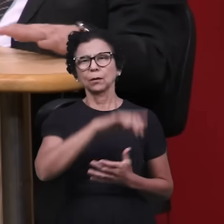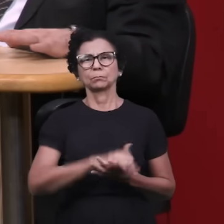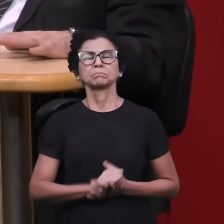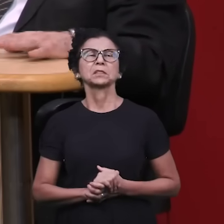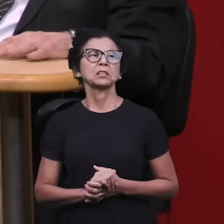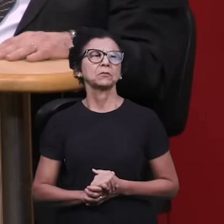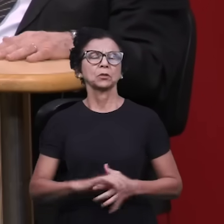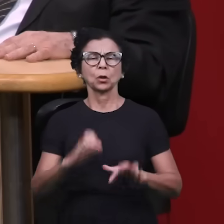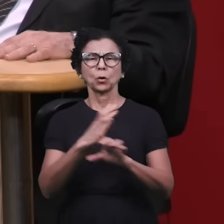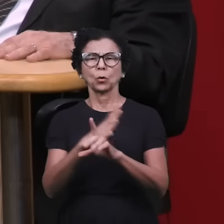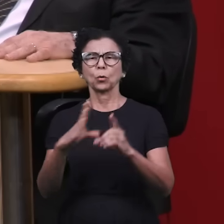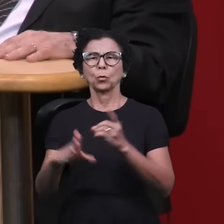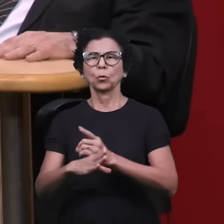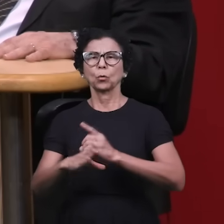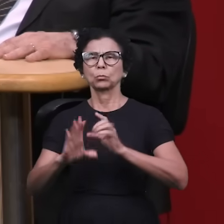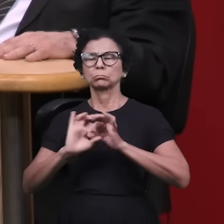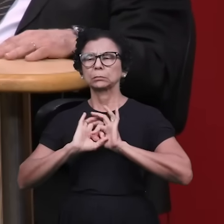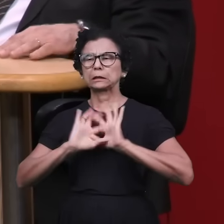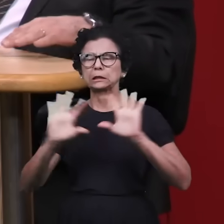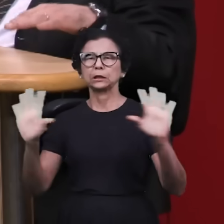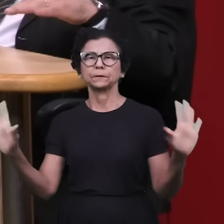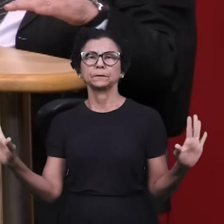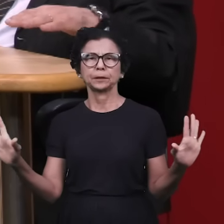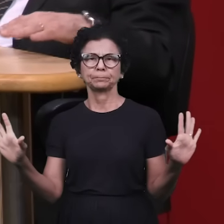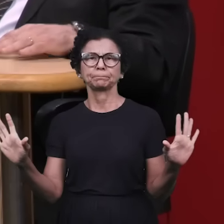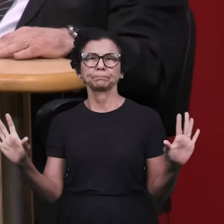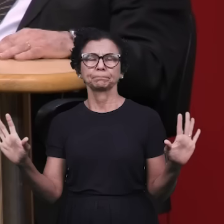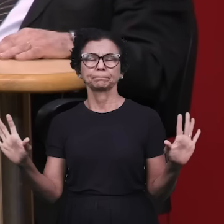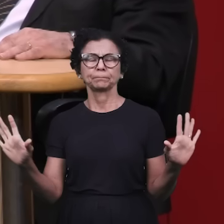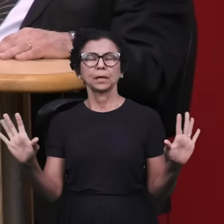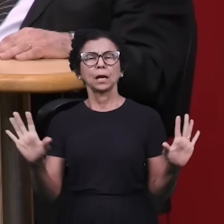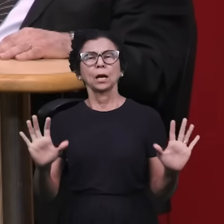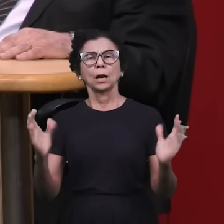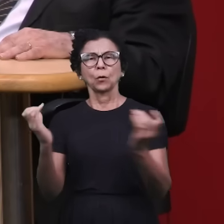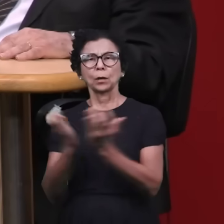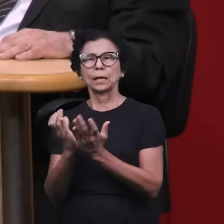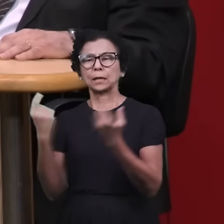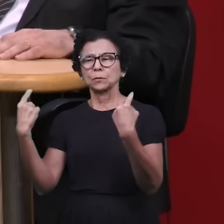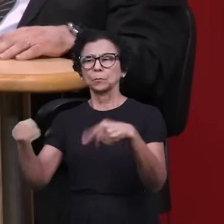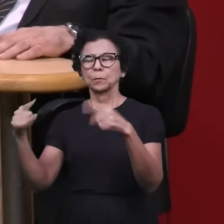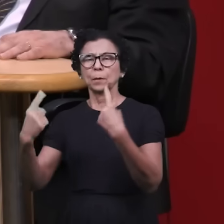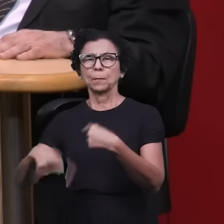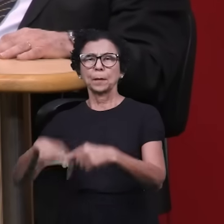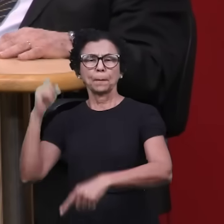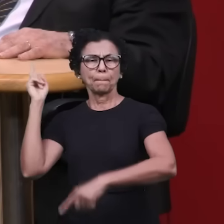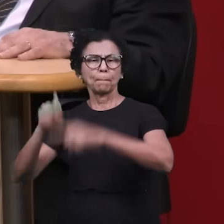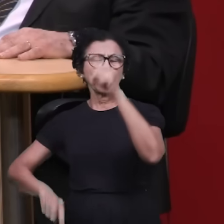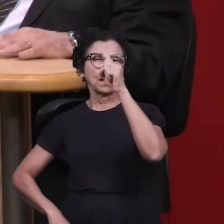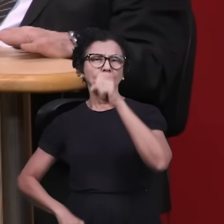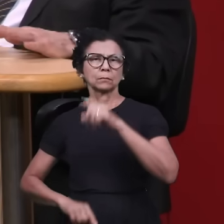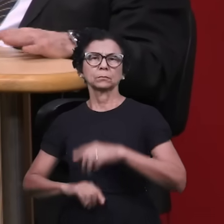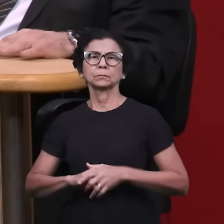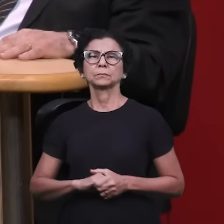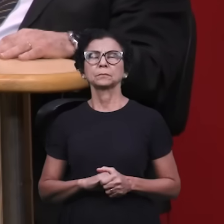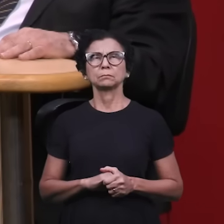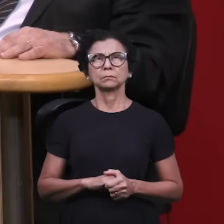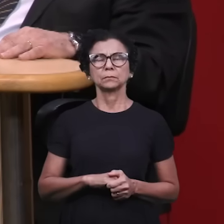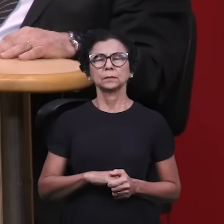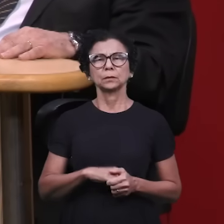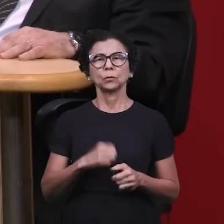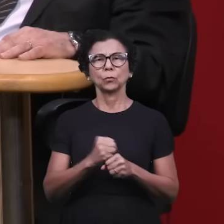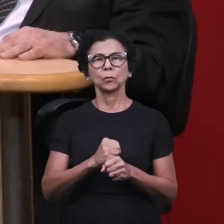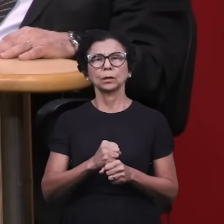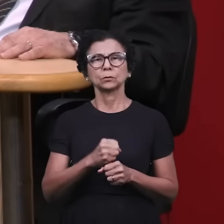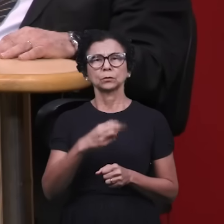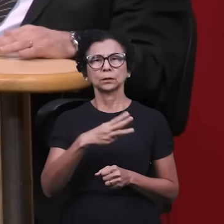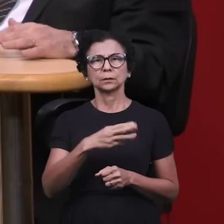os cultos. Ele abriu e proibiu as perseguições, né? Isso em